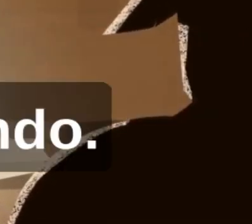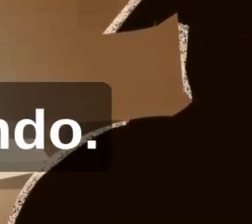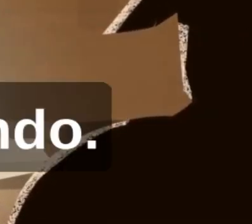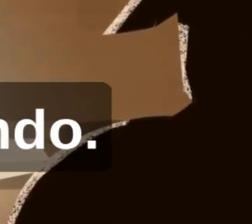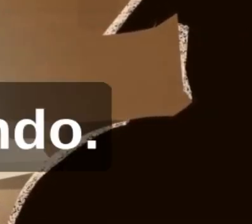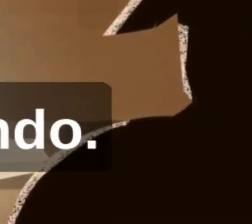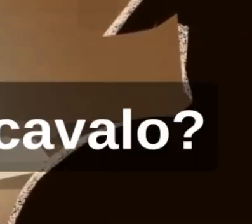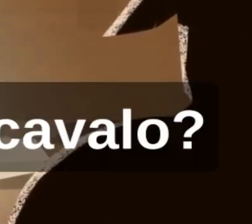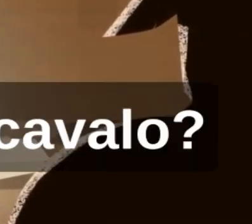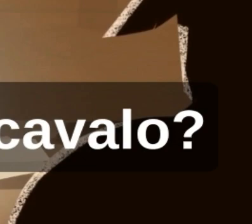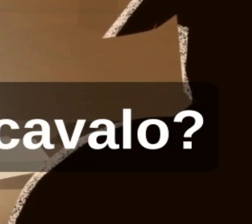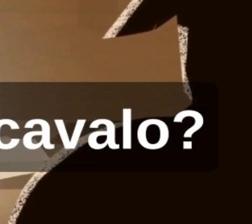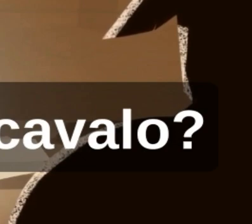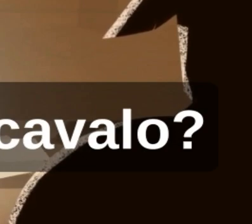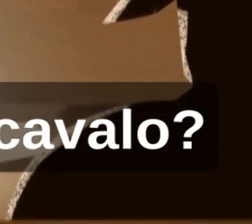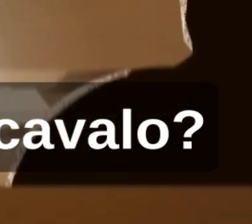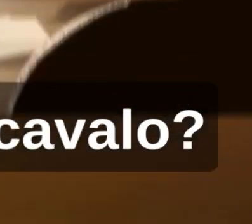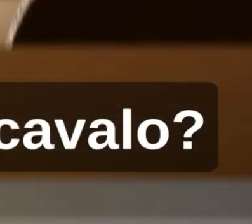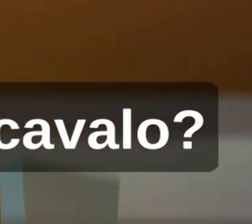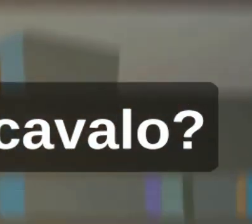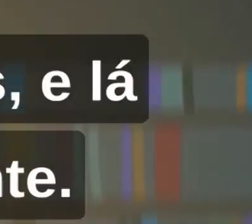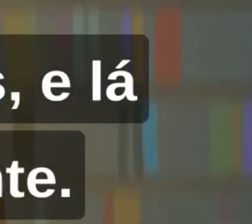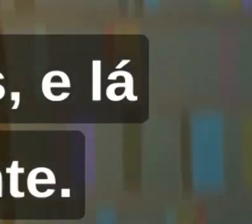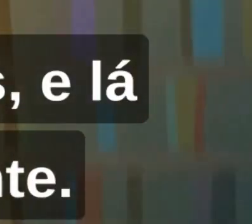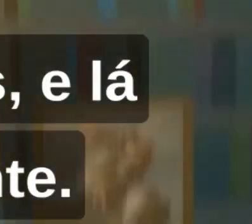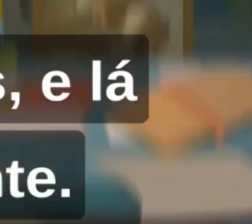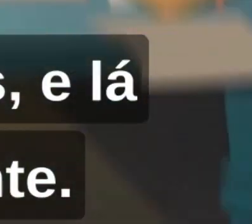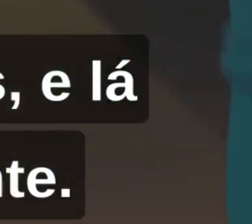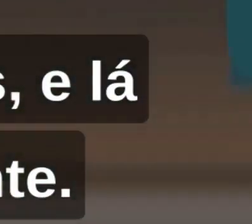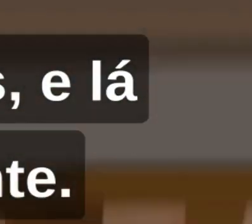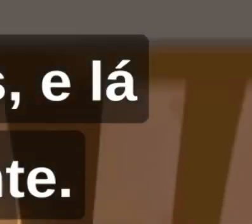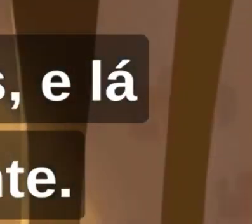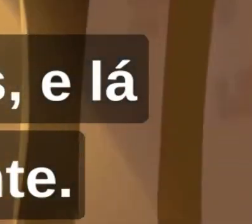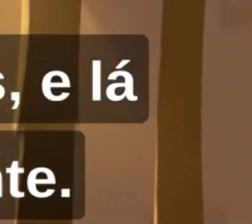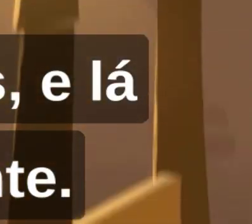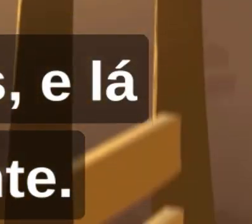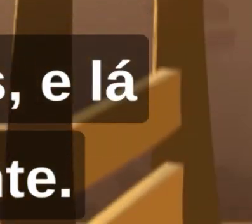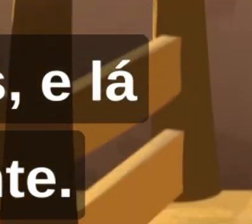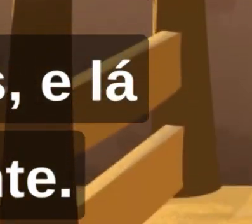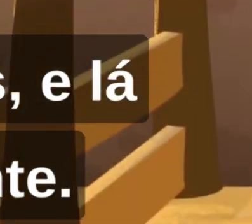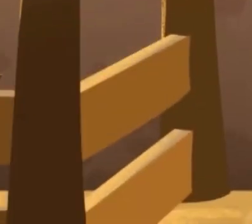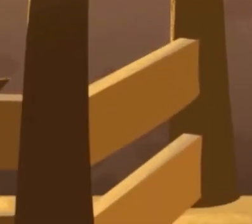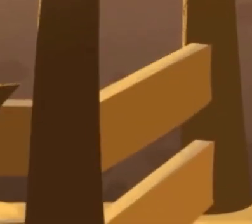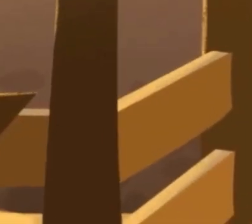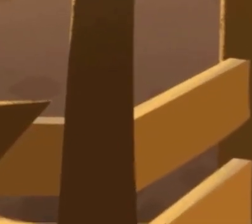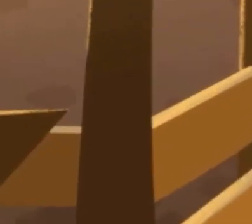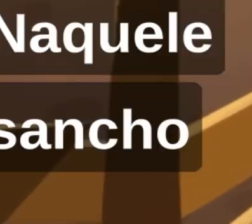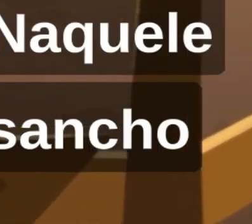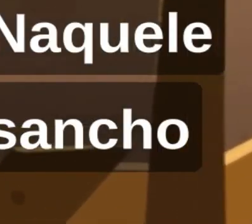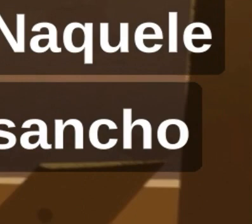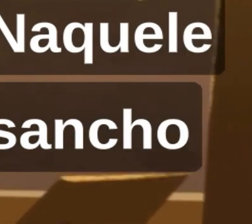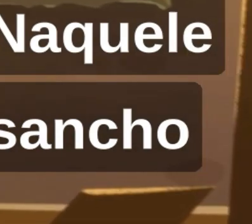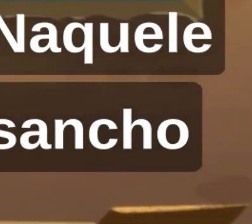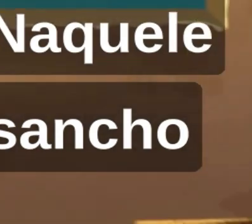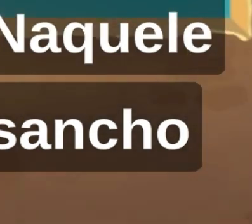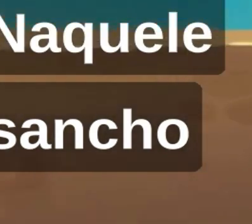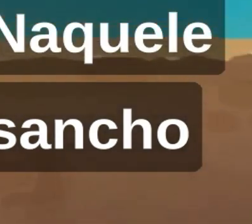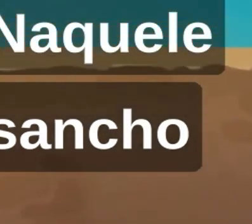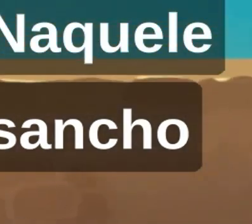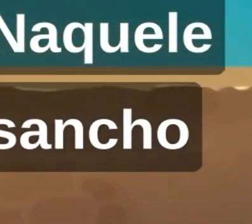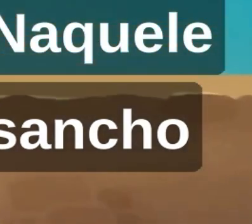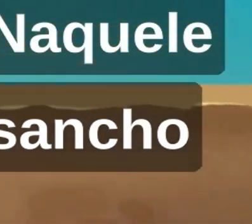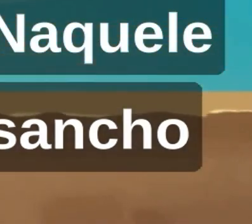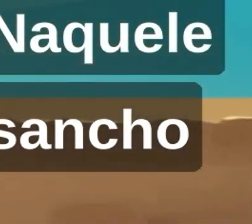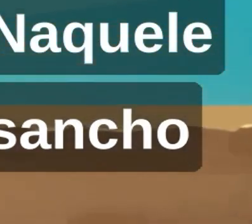estava me esquecendo, também precisarei de um cavalo. Desceu até os estábulos e lá encontrou Rocinante, um magro e velho